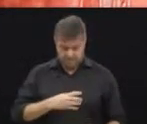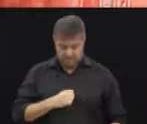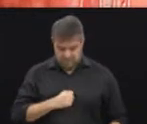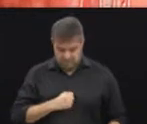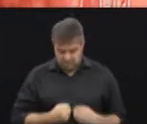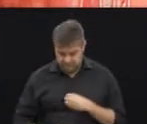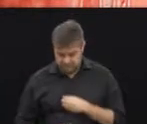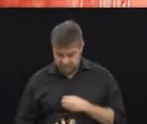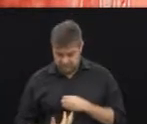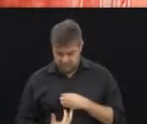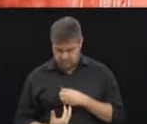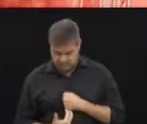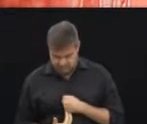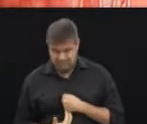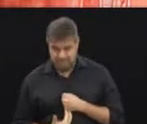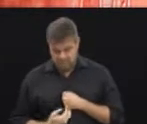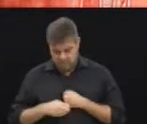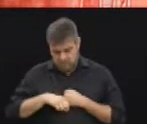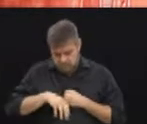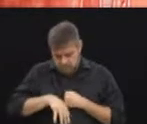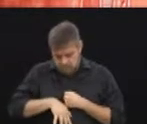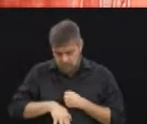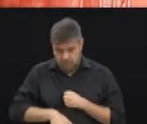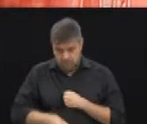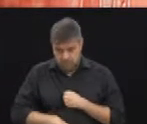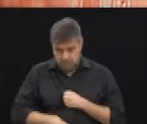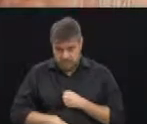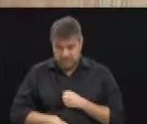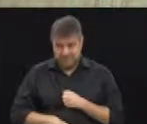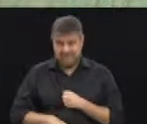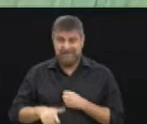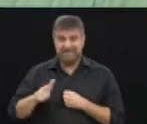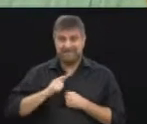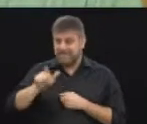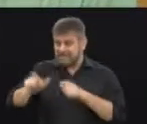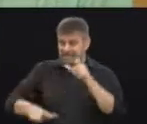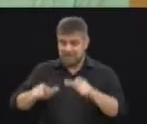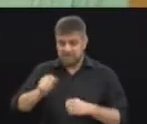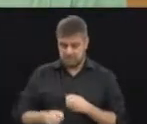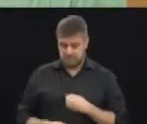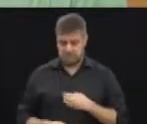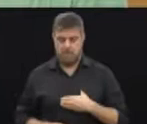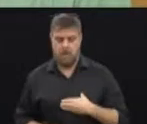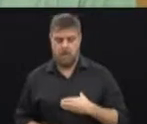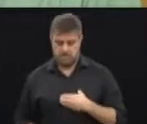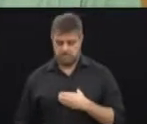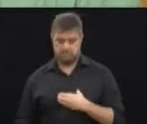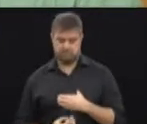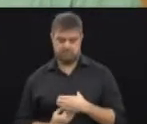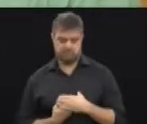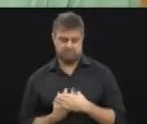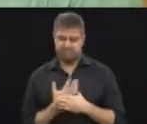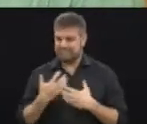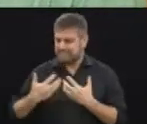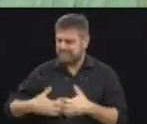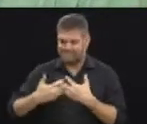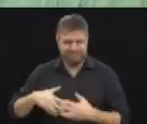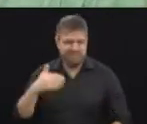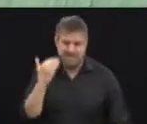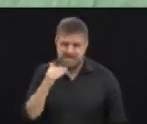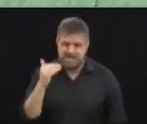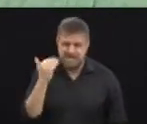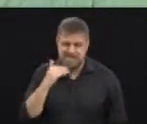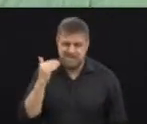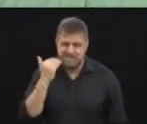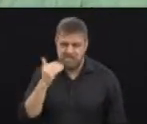fechar ali e impedir o refluxo de ácido para o esôfago. Mas em alguns pacientes esse esfíncter não funciona bem,